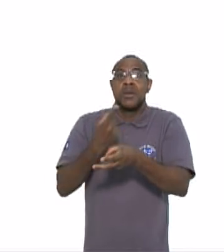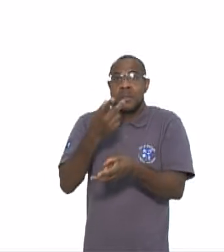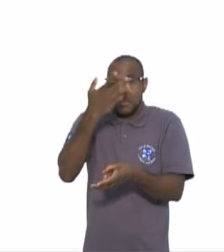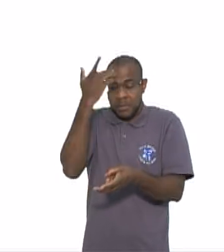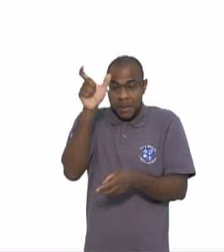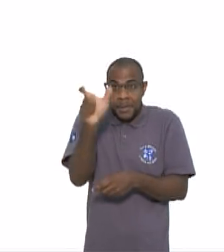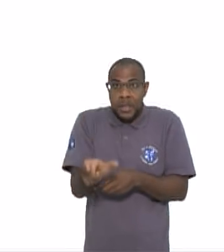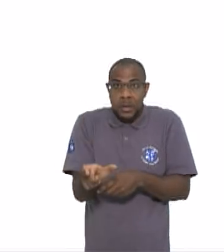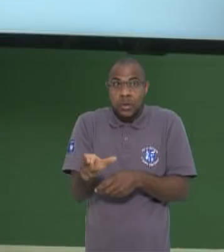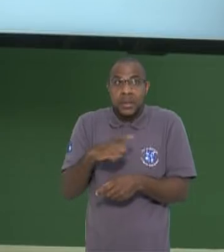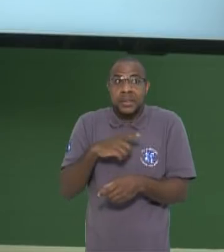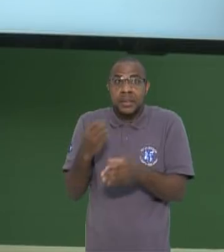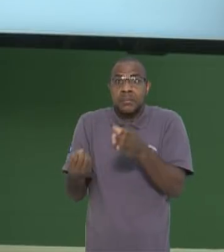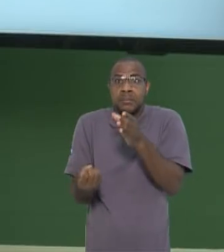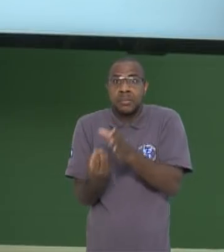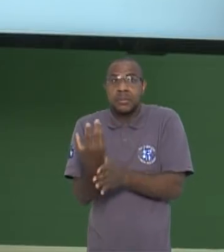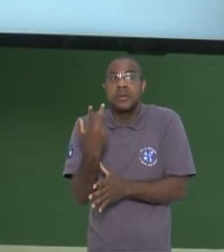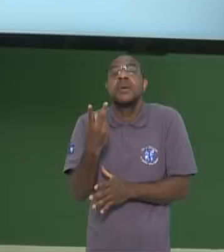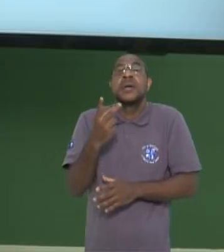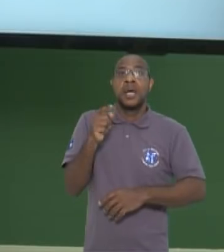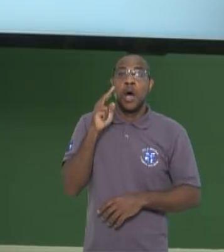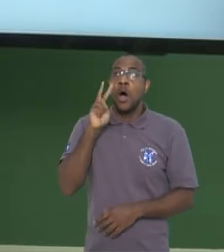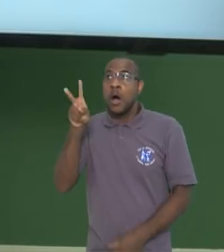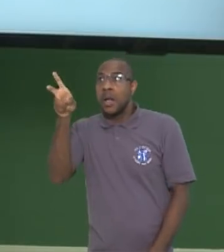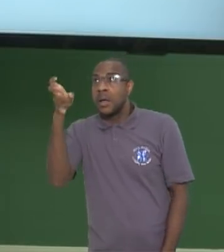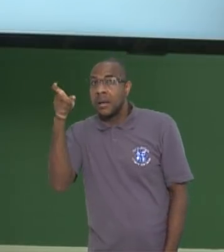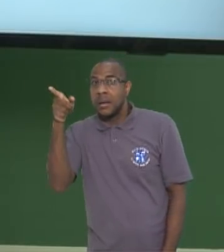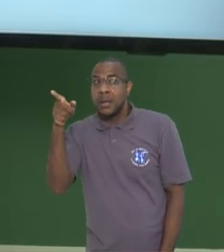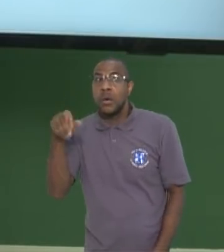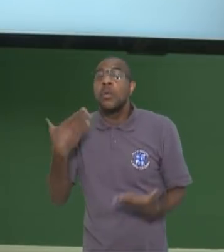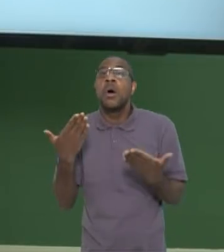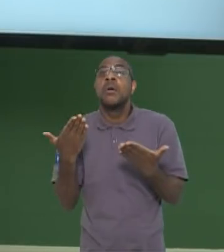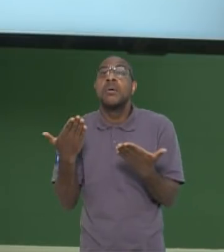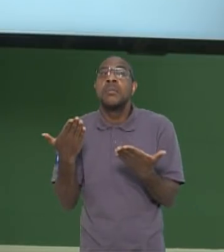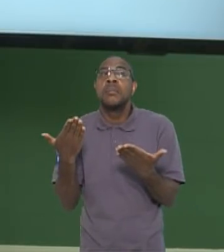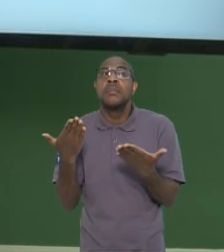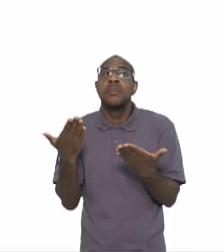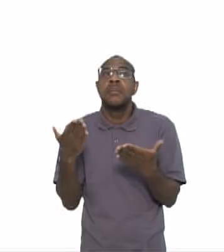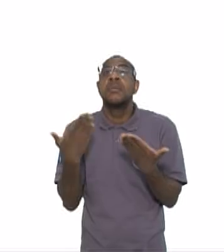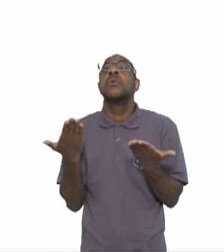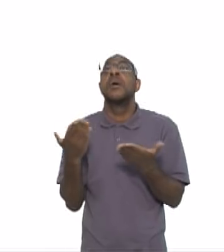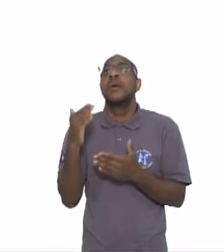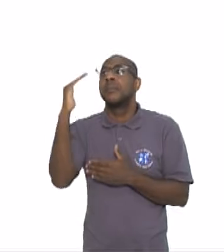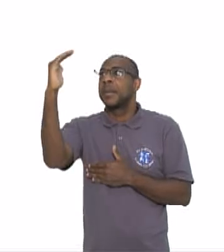nas células interfásicas? Olhem para mim as alternativas e me digam qual é a correta.